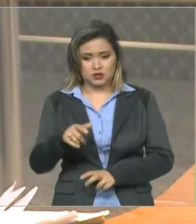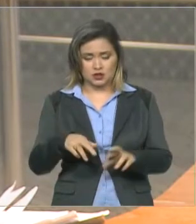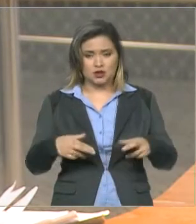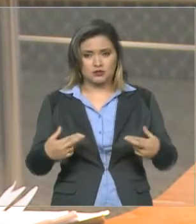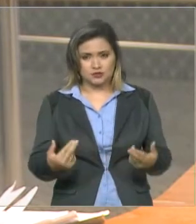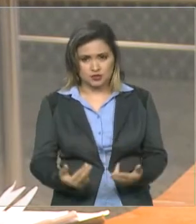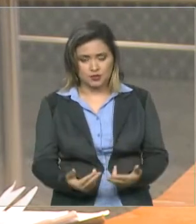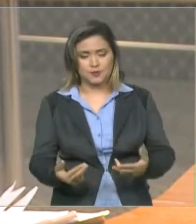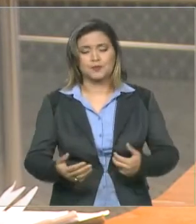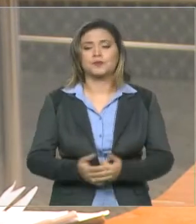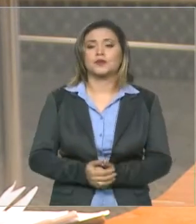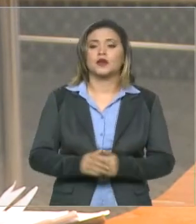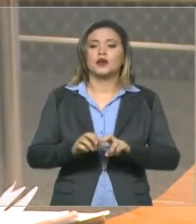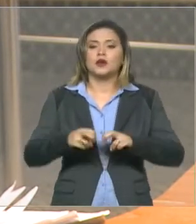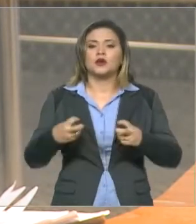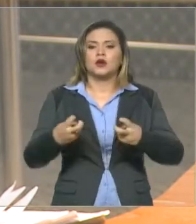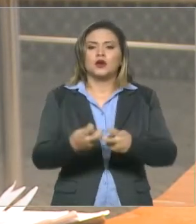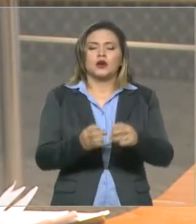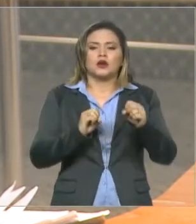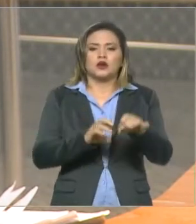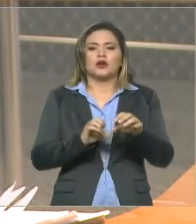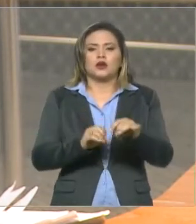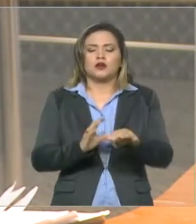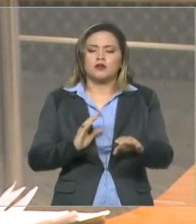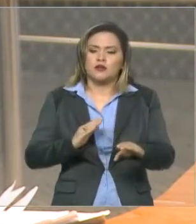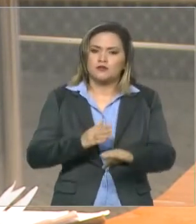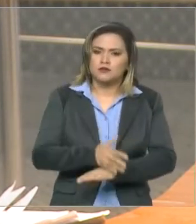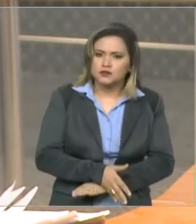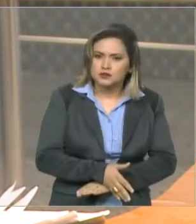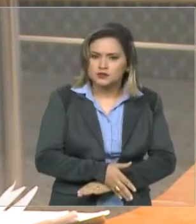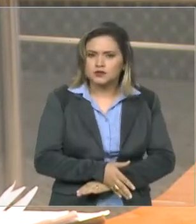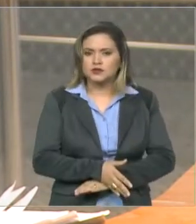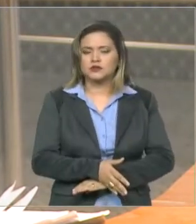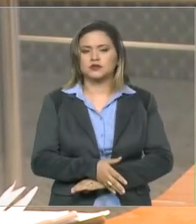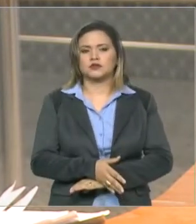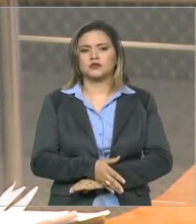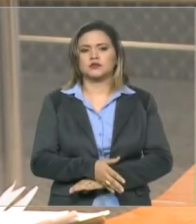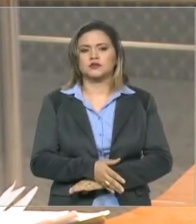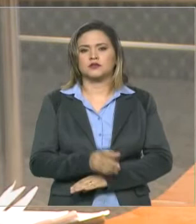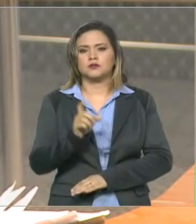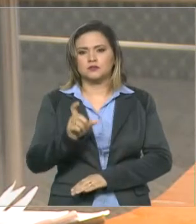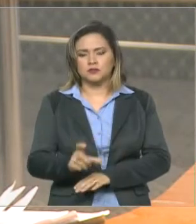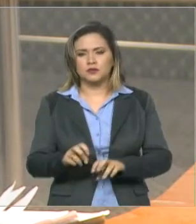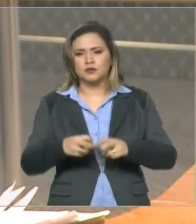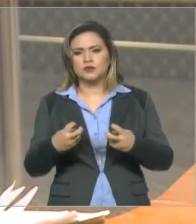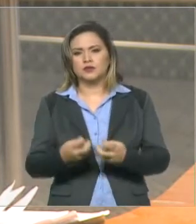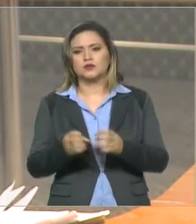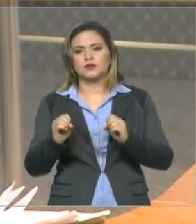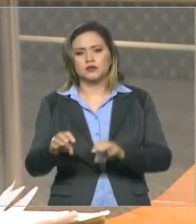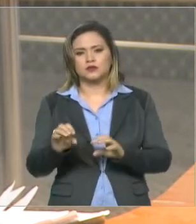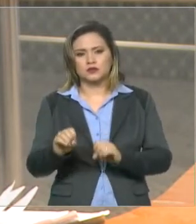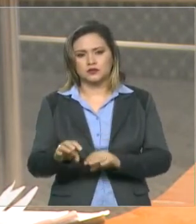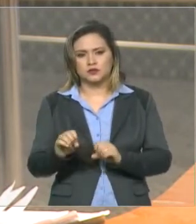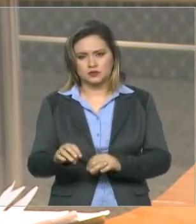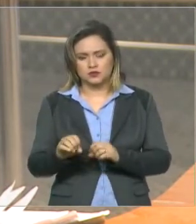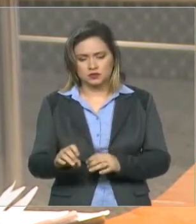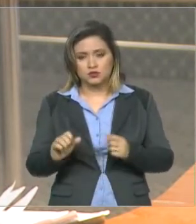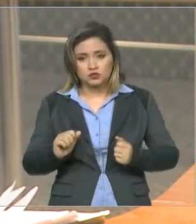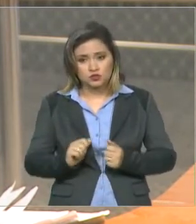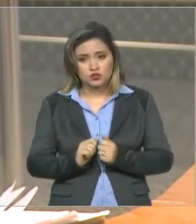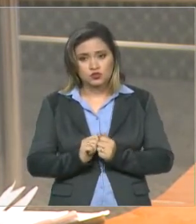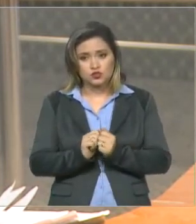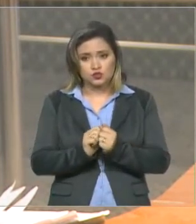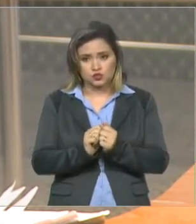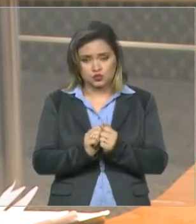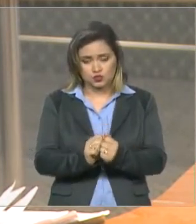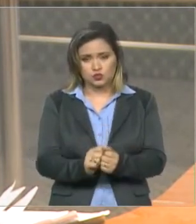vá fazer uma visita, vá encaminhar pessoalmente com os membros da Comissão de Educação, vamos juntos